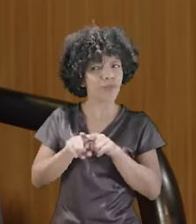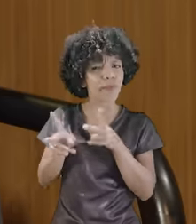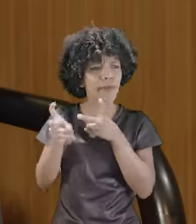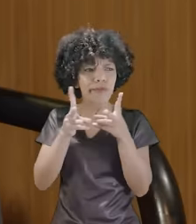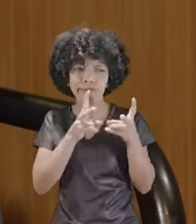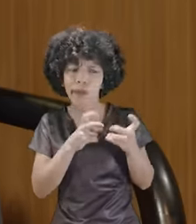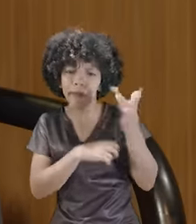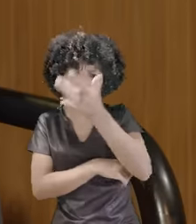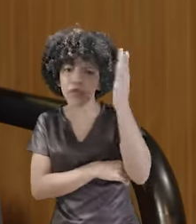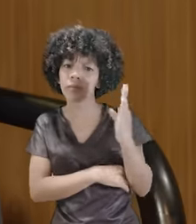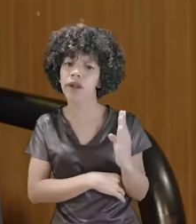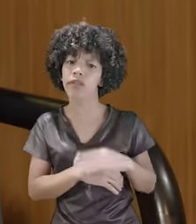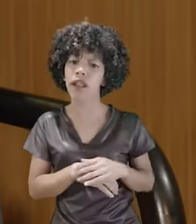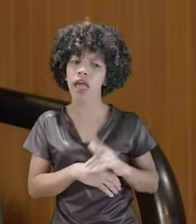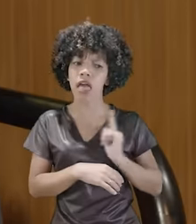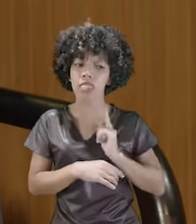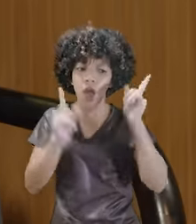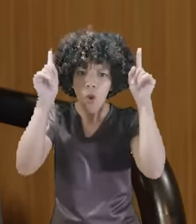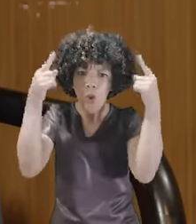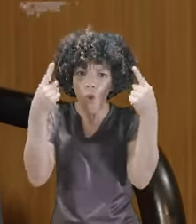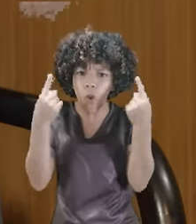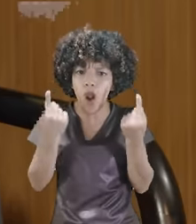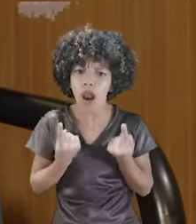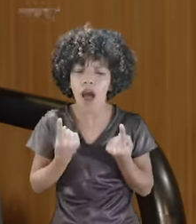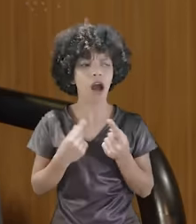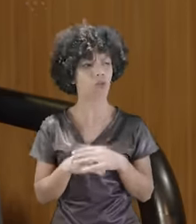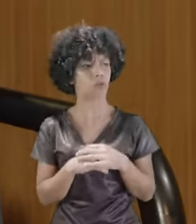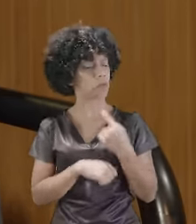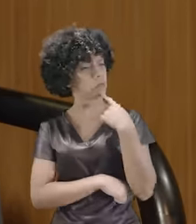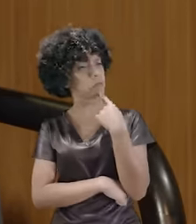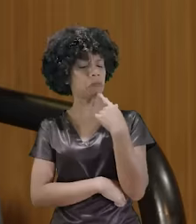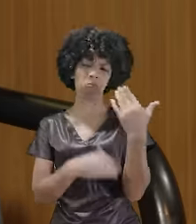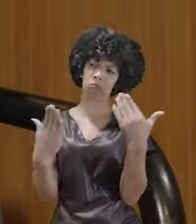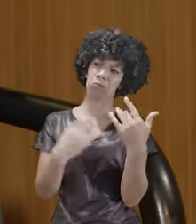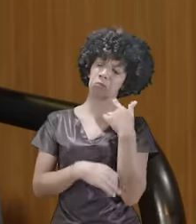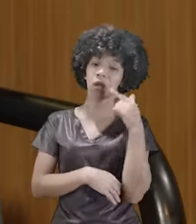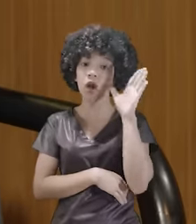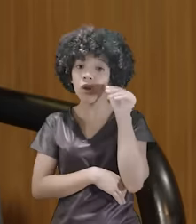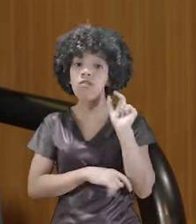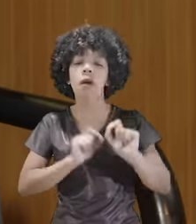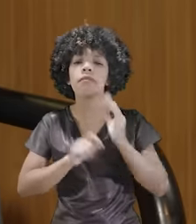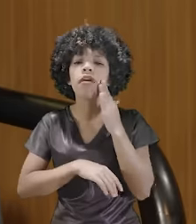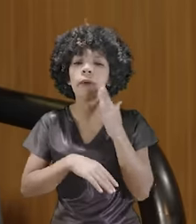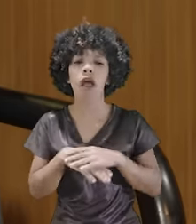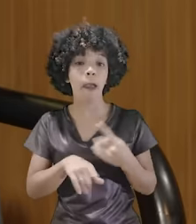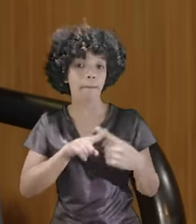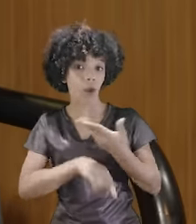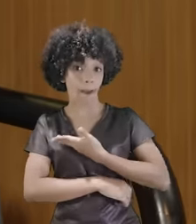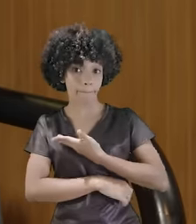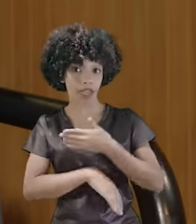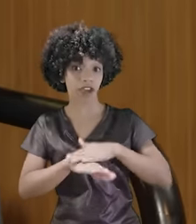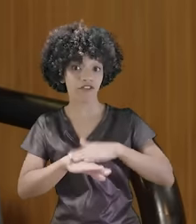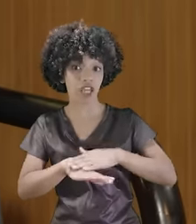vejo que os brasileiros está contato com o cabelo enrolado assim aí fico também do curiosidade para saber tipo e tem